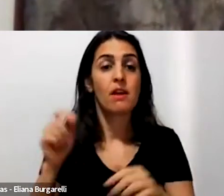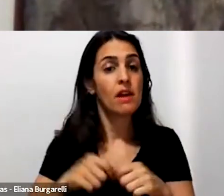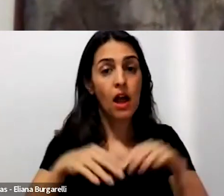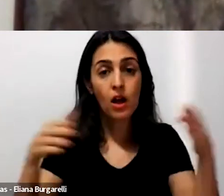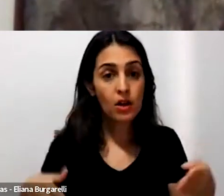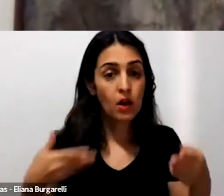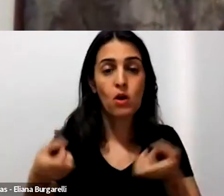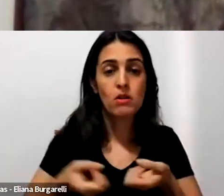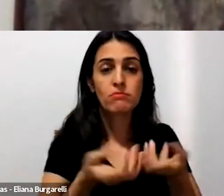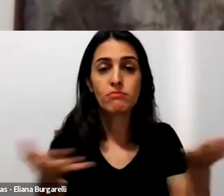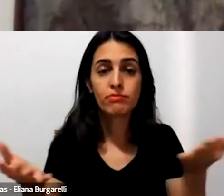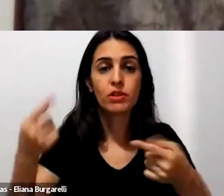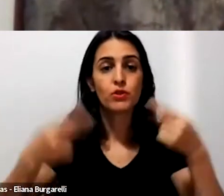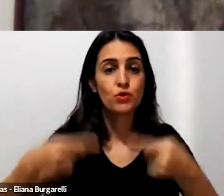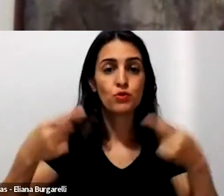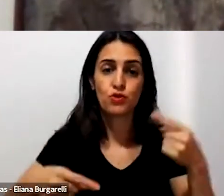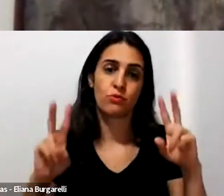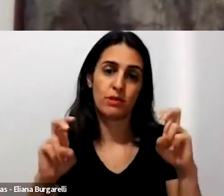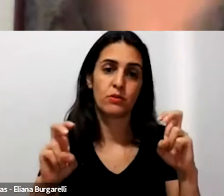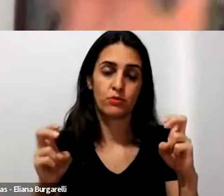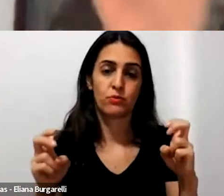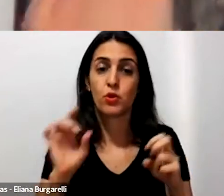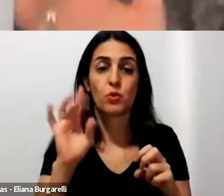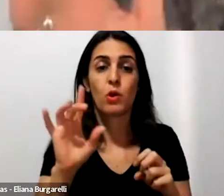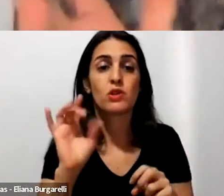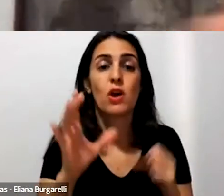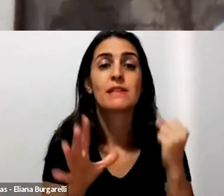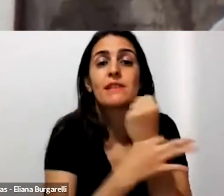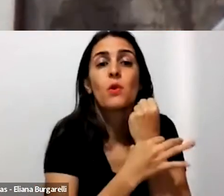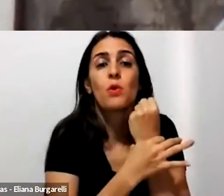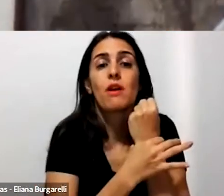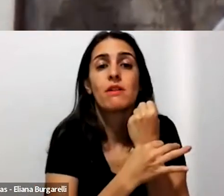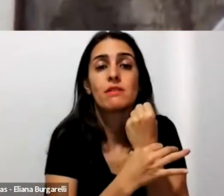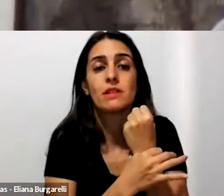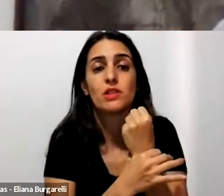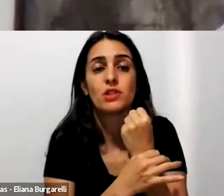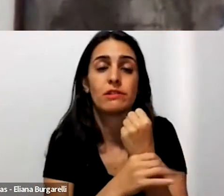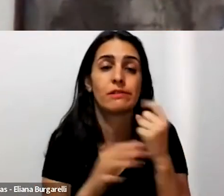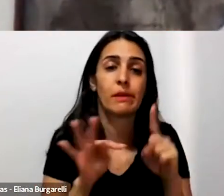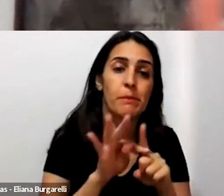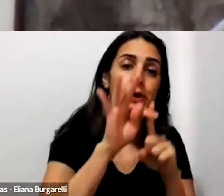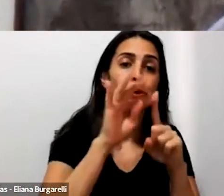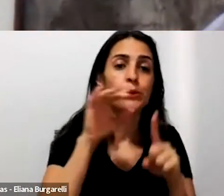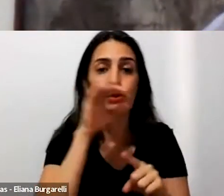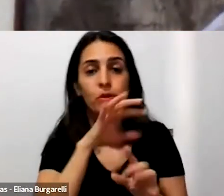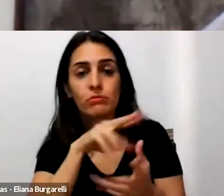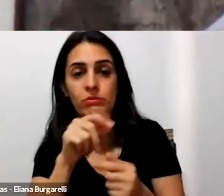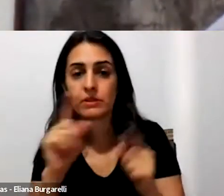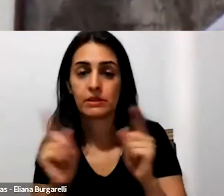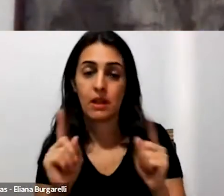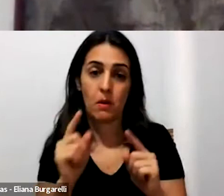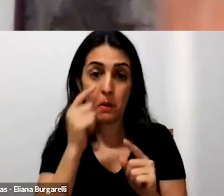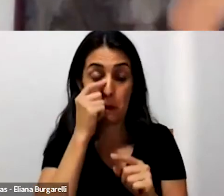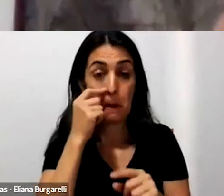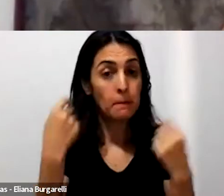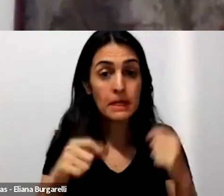só a segurança climática, tá? que não tem 1,5 graus, não tem sendo futuros possíveis de 1,5 graus sem a Amazônia de pé.